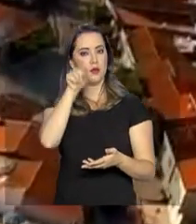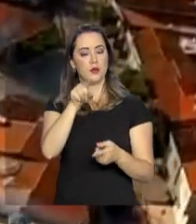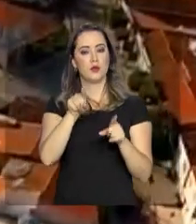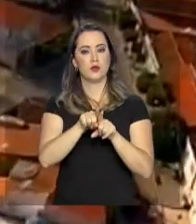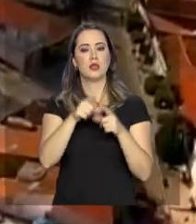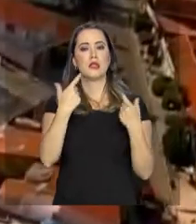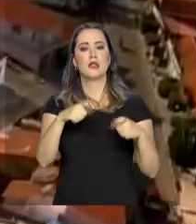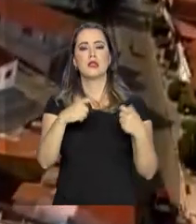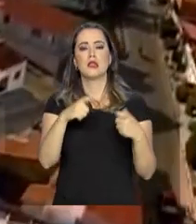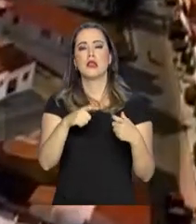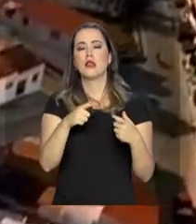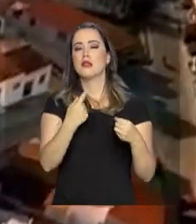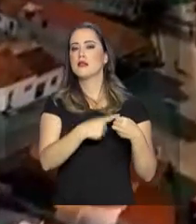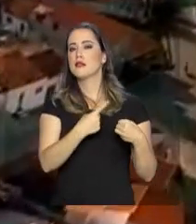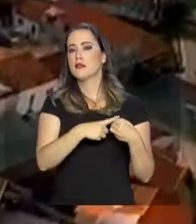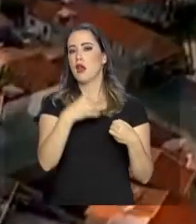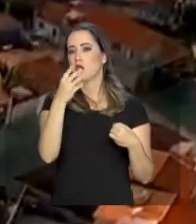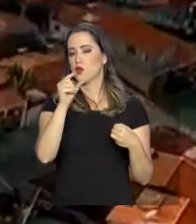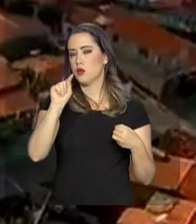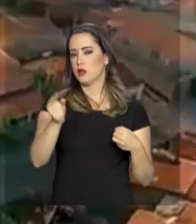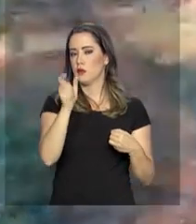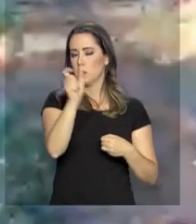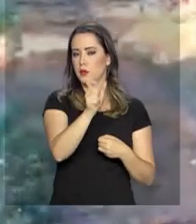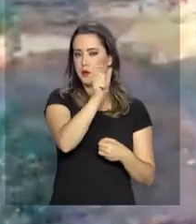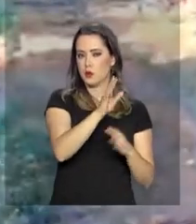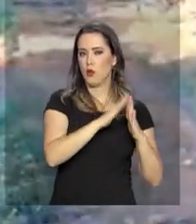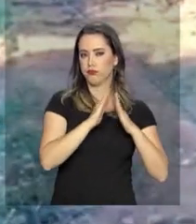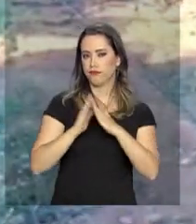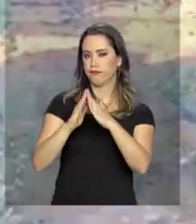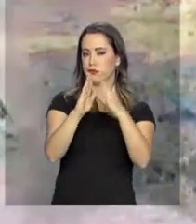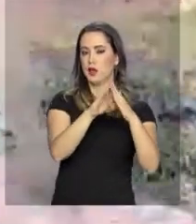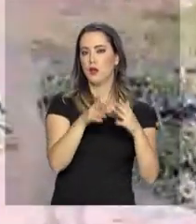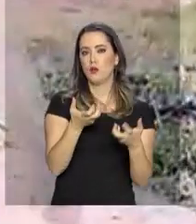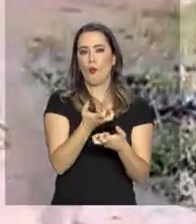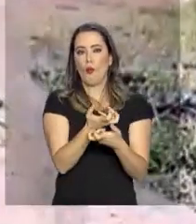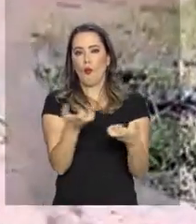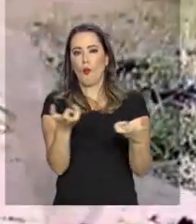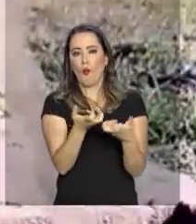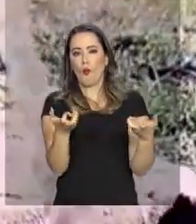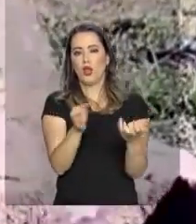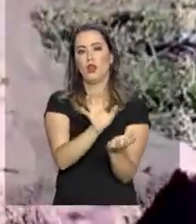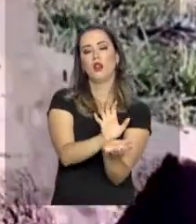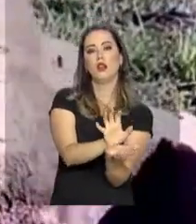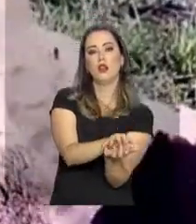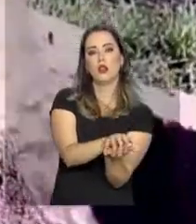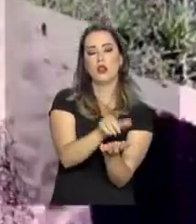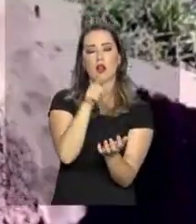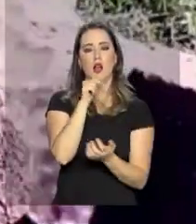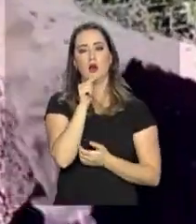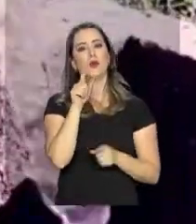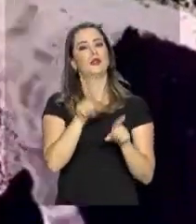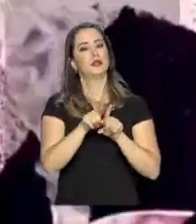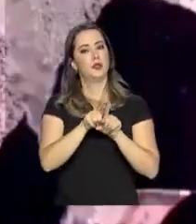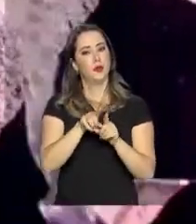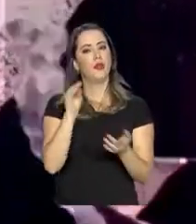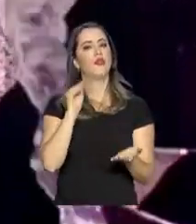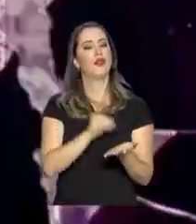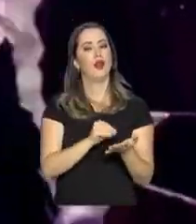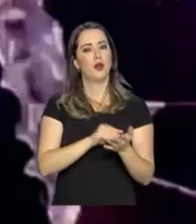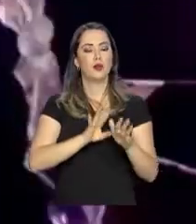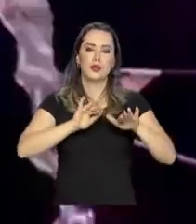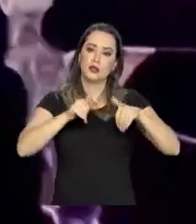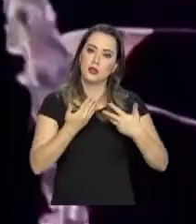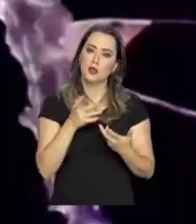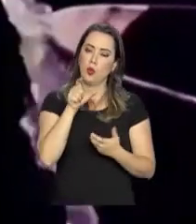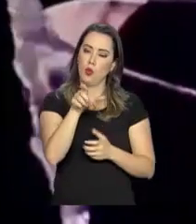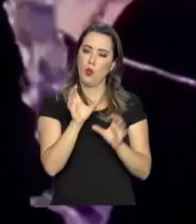No município de cerca de 40 mil habitantes e localizado no semiárido pernambucano, a água também é um bem escasso. Por isso,